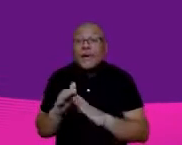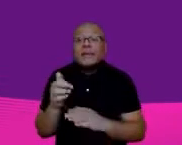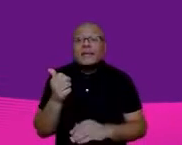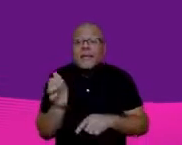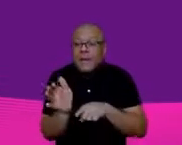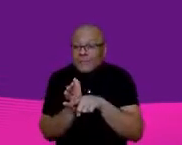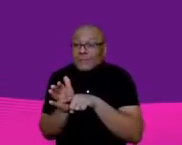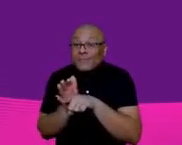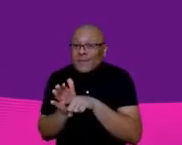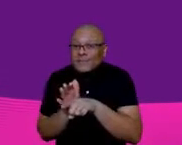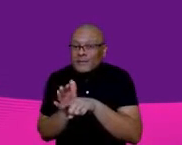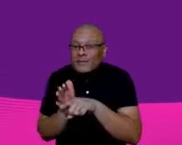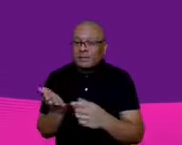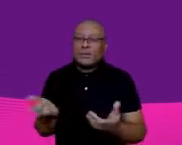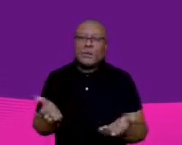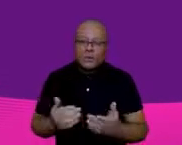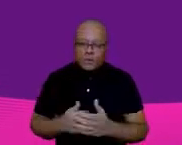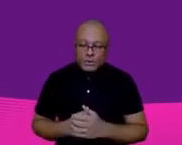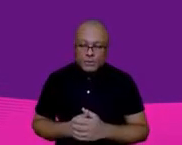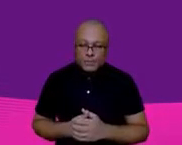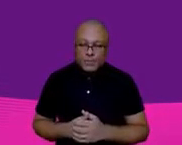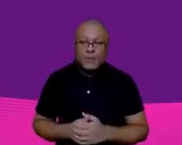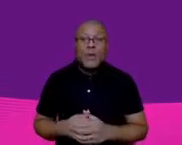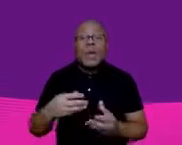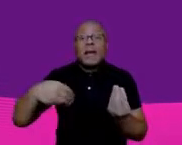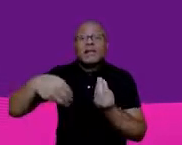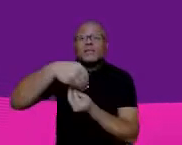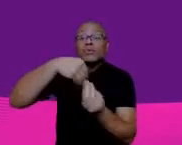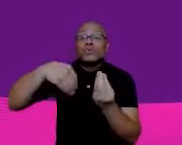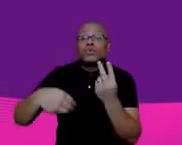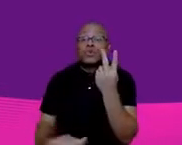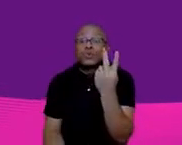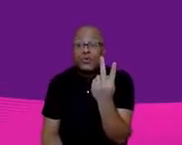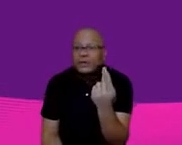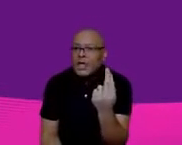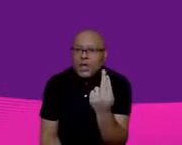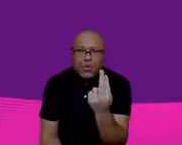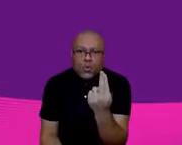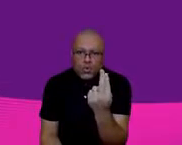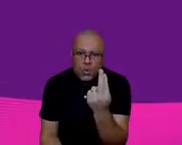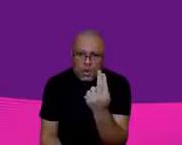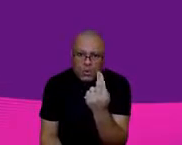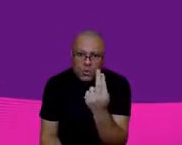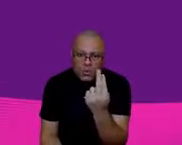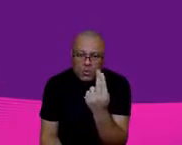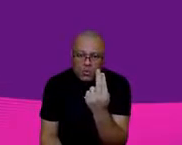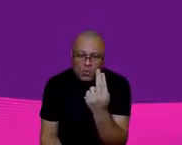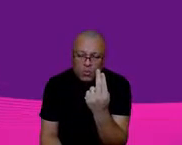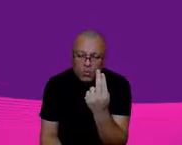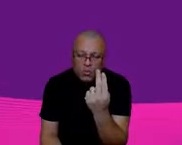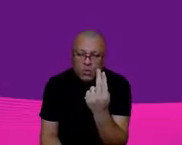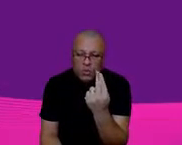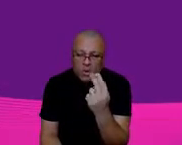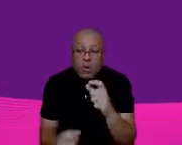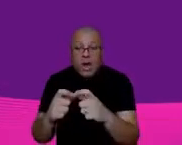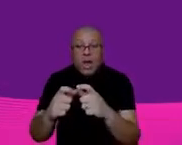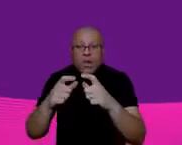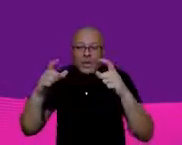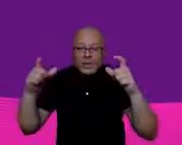né? A realidade mista é muito semelhante à realidade aumentada, só